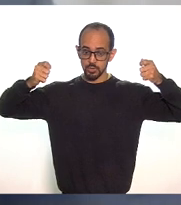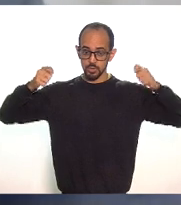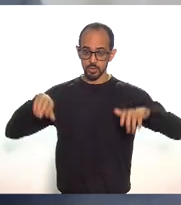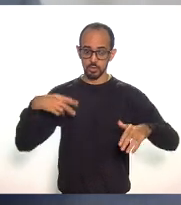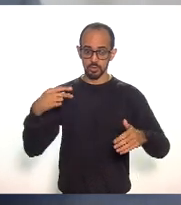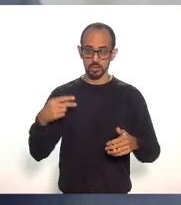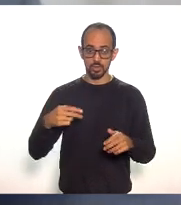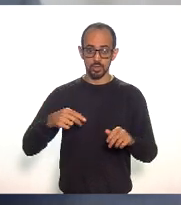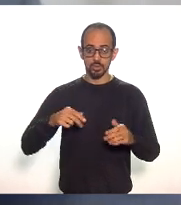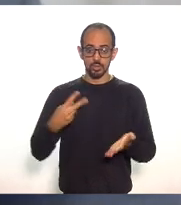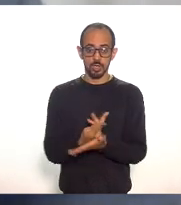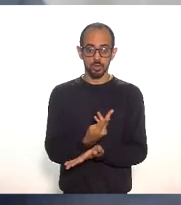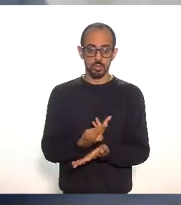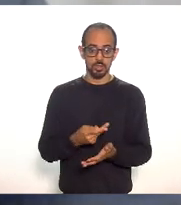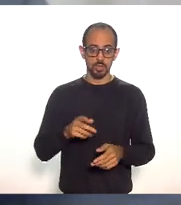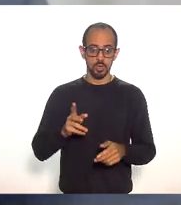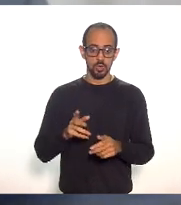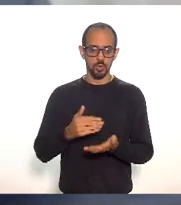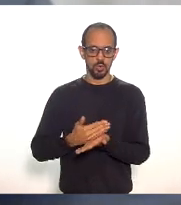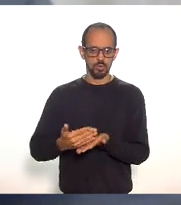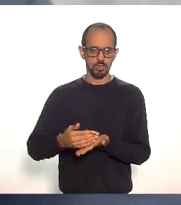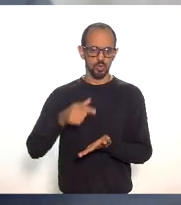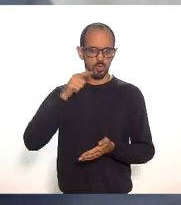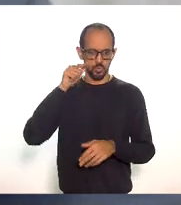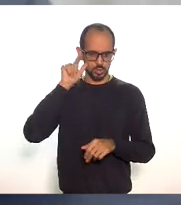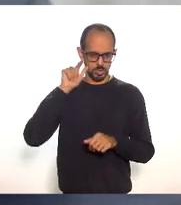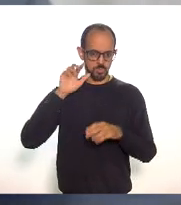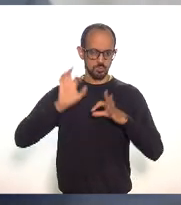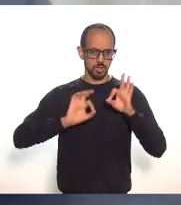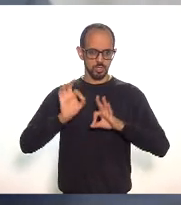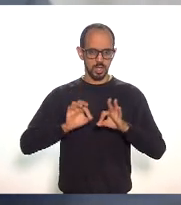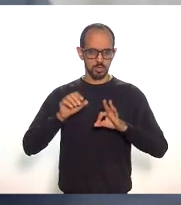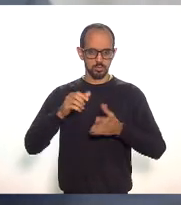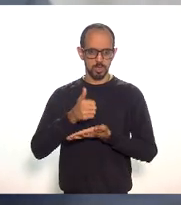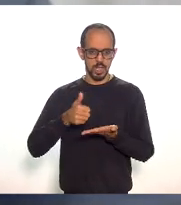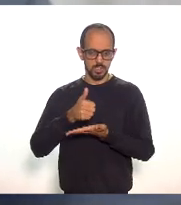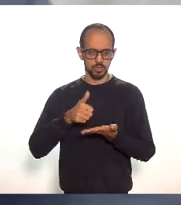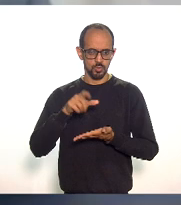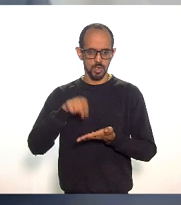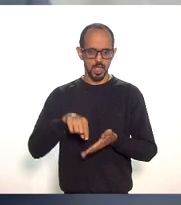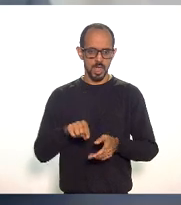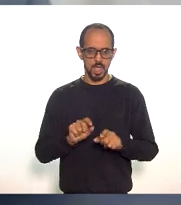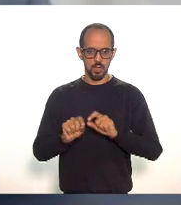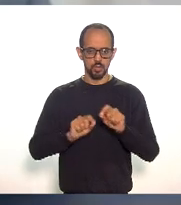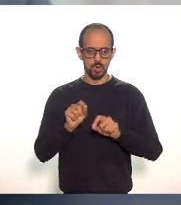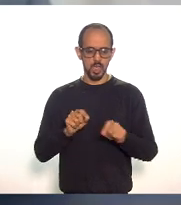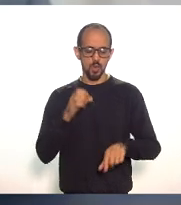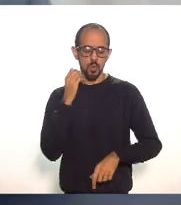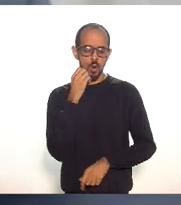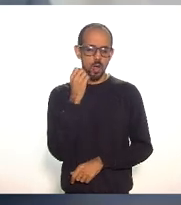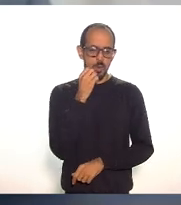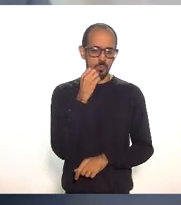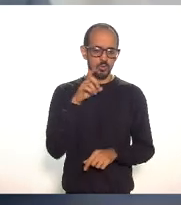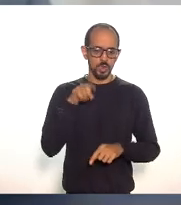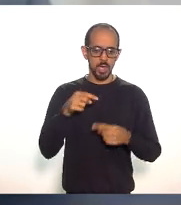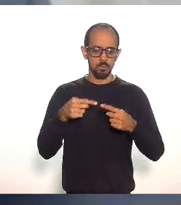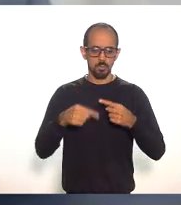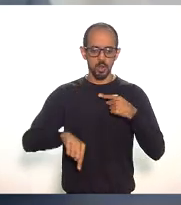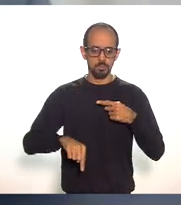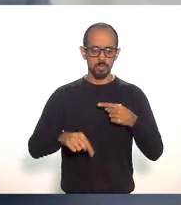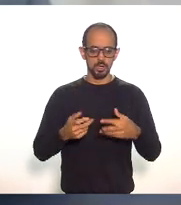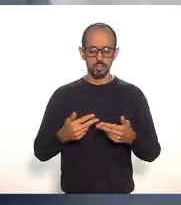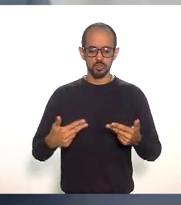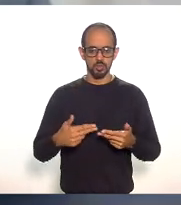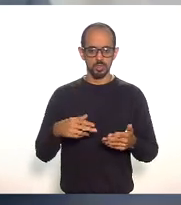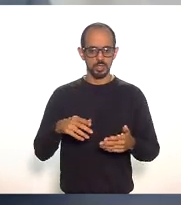ontem nas redes. O projeto é basicamente, pelo óbvio, né? Proibir o que já é proibido, que